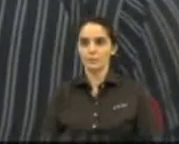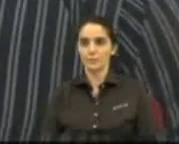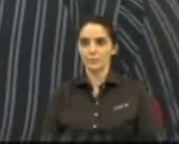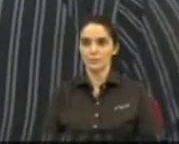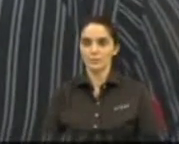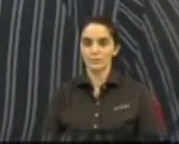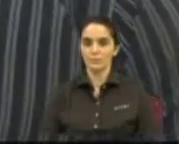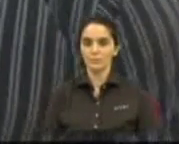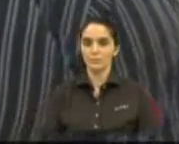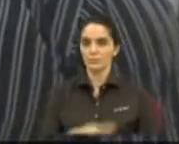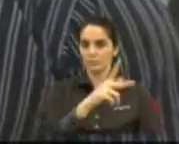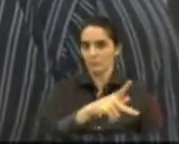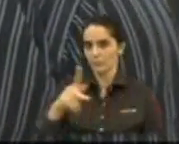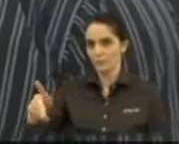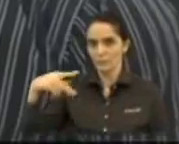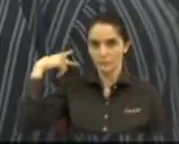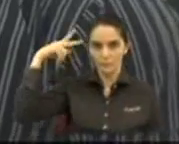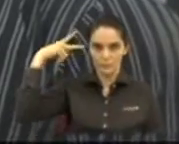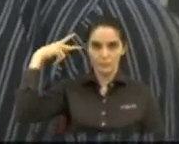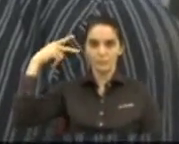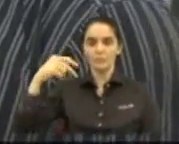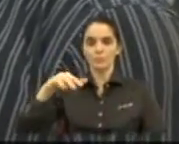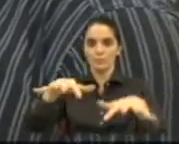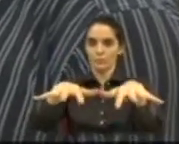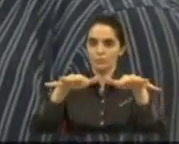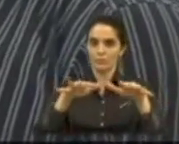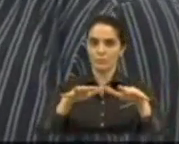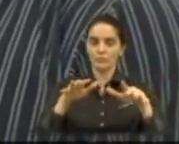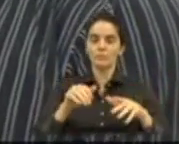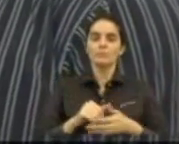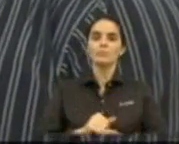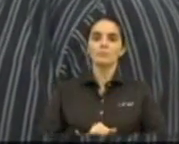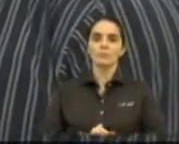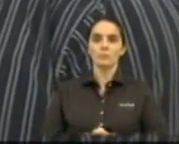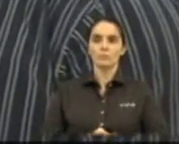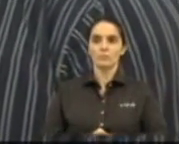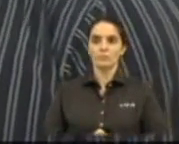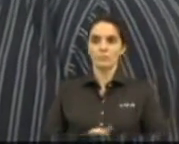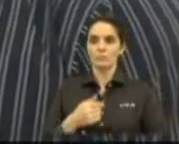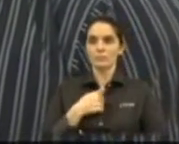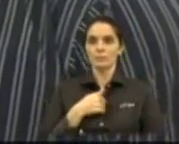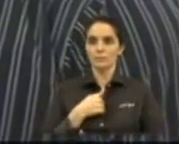Não tem. Senhor presidente, nobres colegas, cidadãos que nos acompanham aqui na Câmara,